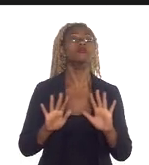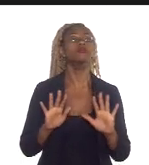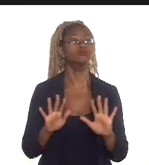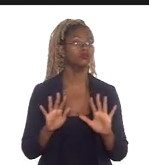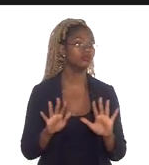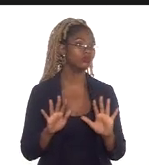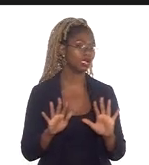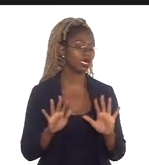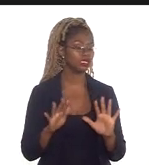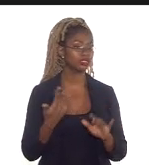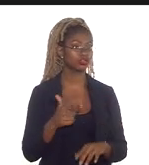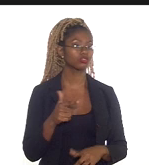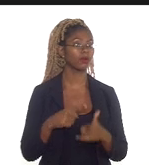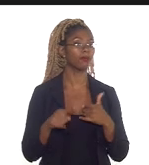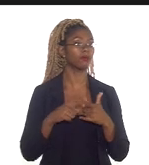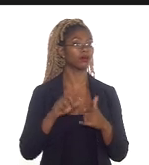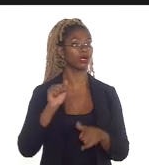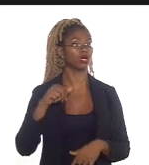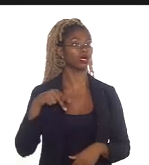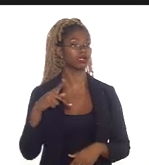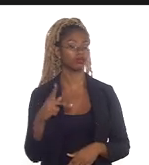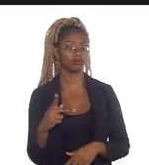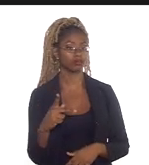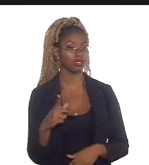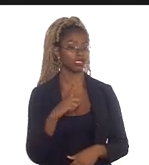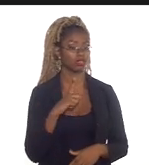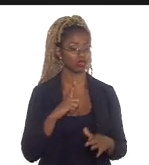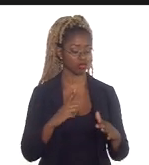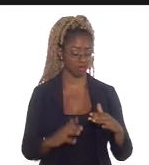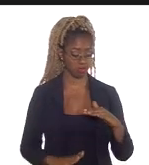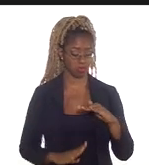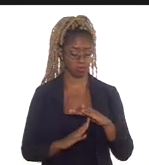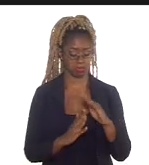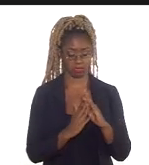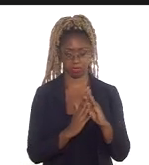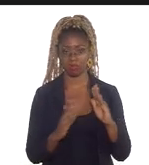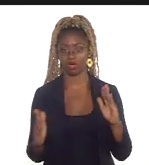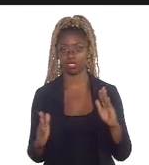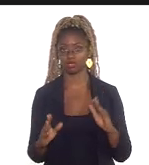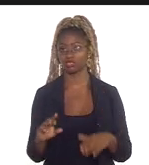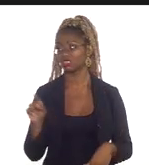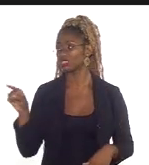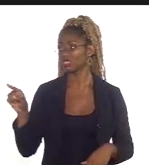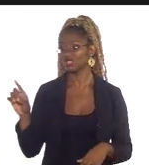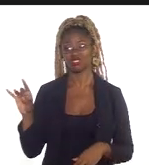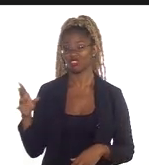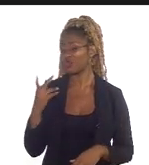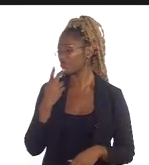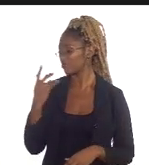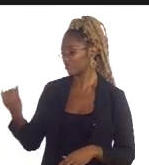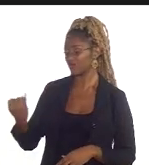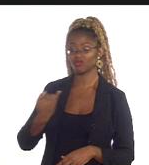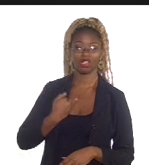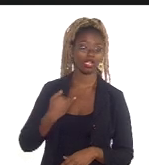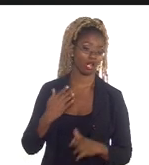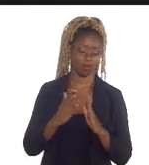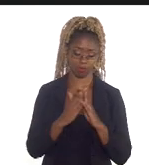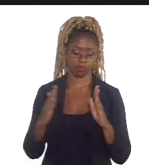problema da ANP em estabelecer um prazo. Aqui, a Cefaz precisa só de nos falar qual o prazo que ela